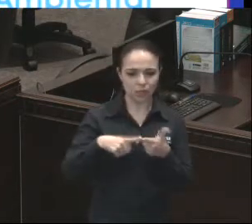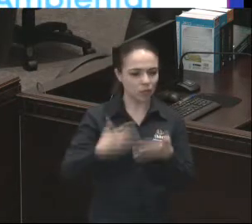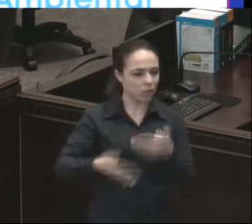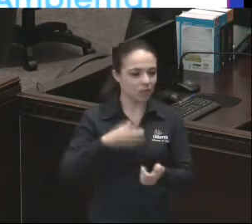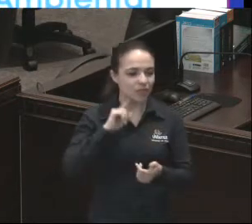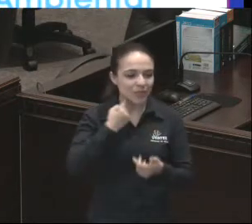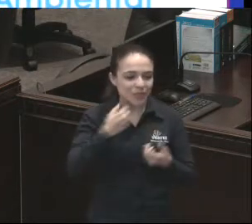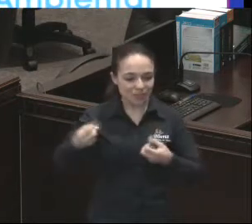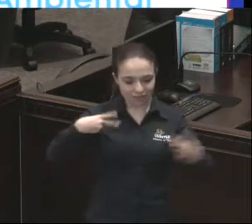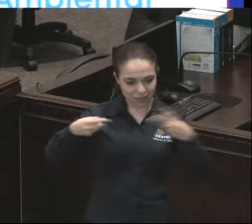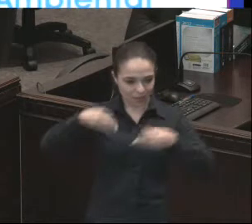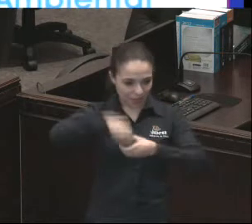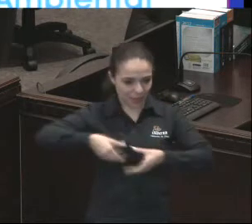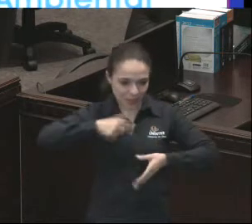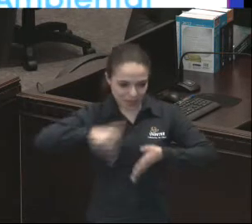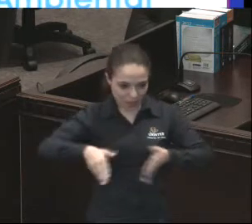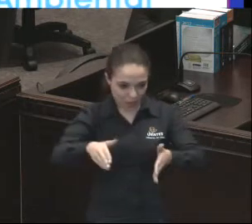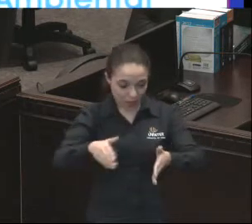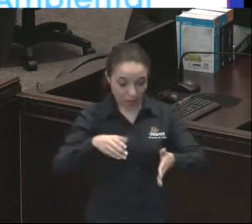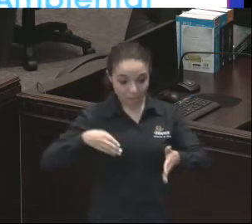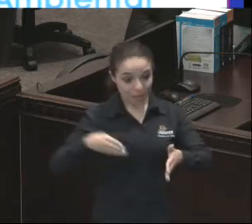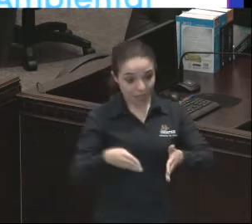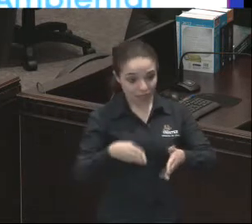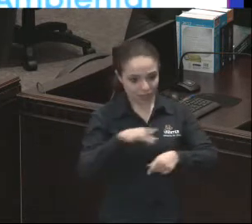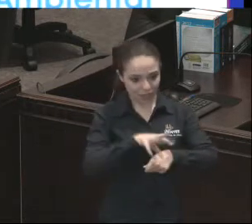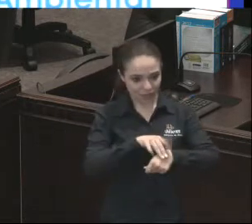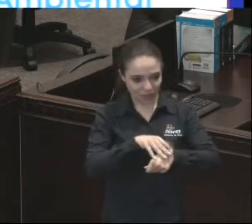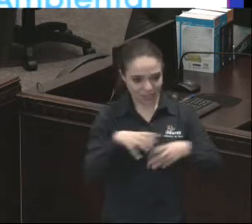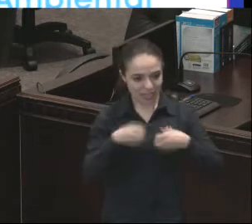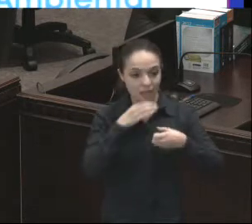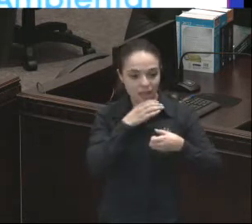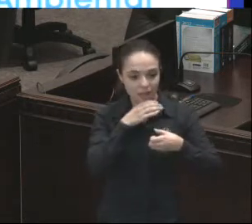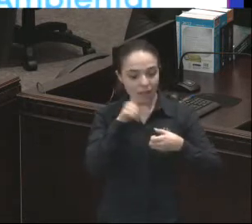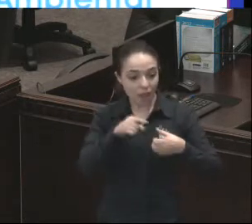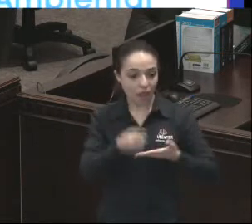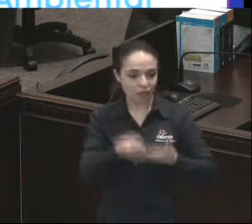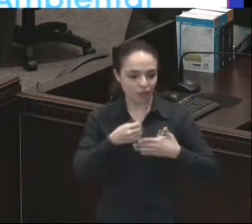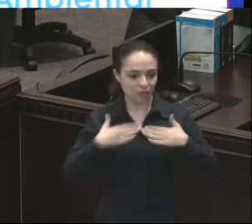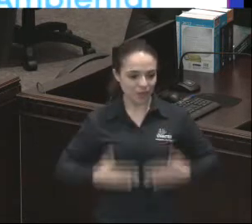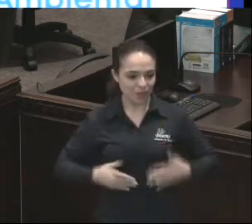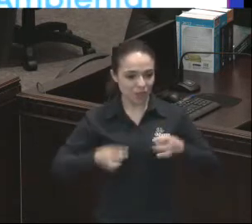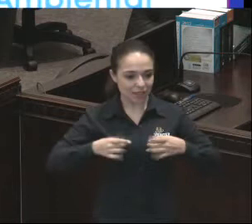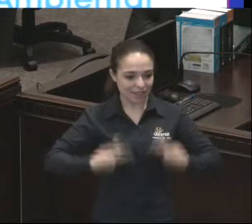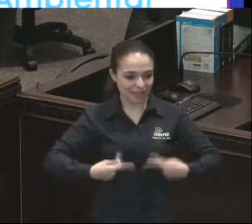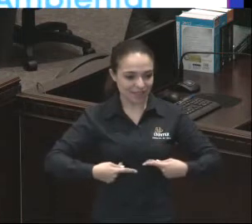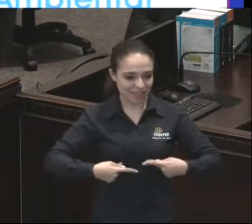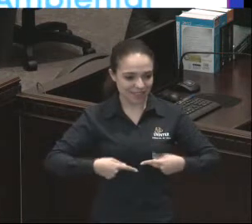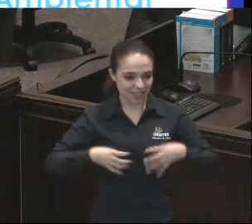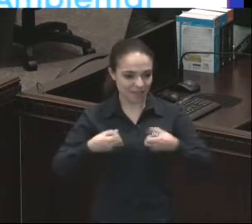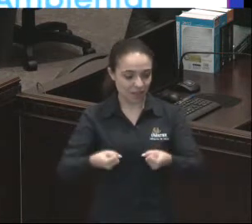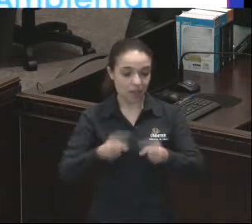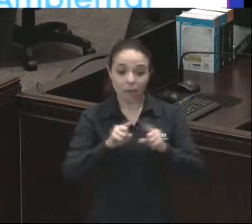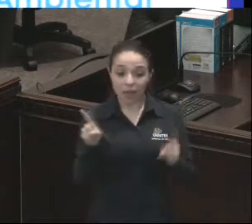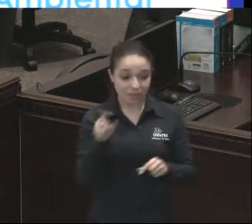fungos, de doenças em geral que podem aparecer nesse animal. Então, okay? Então, o primeiro desafio